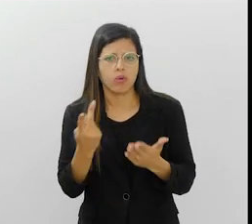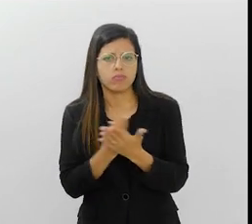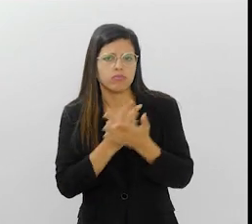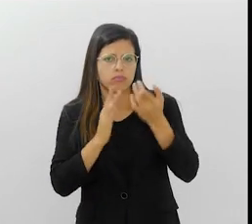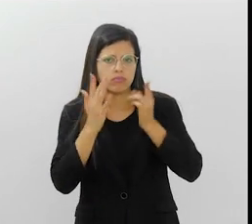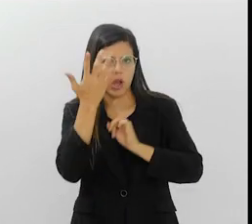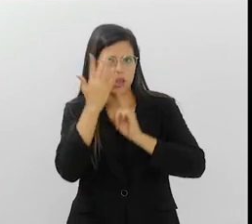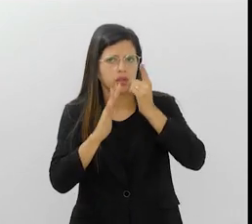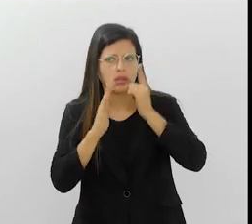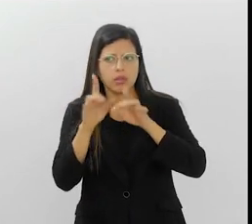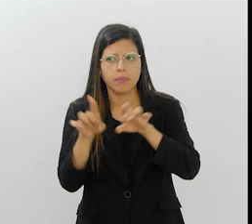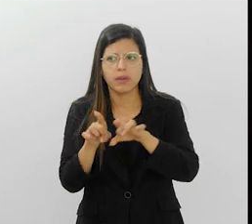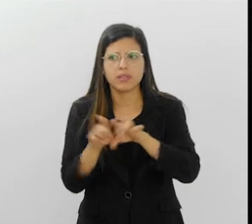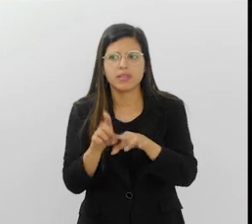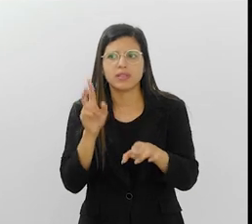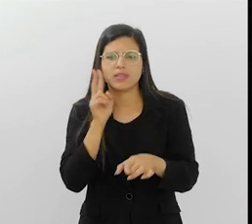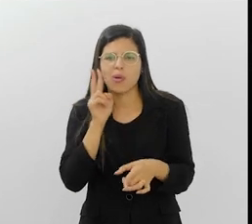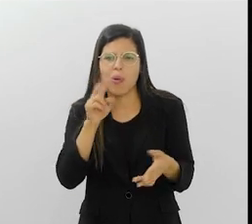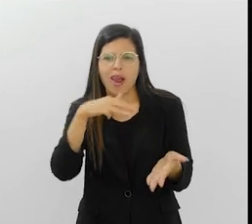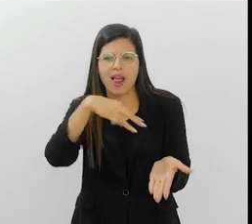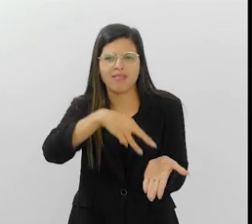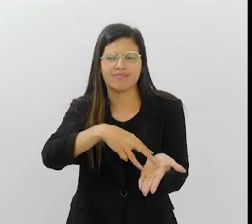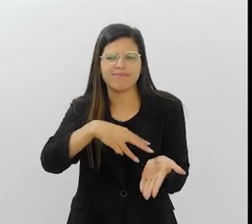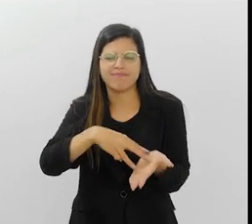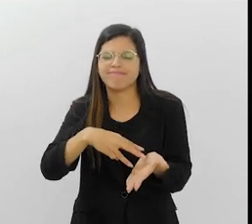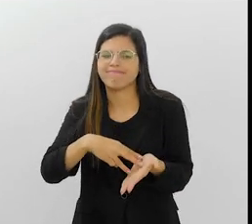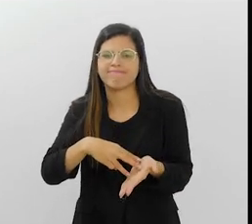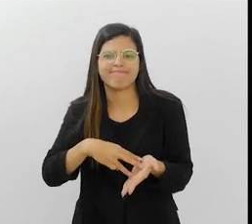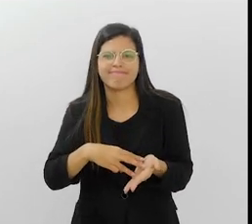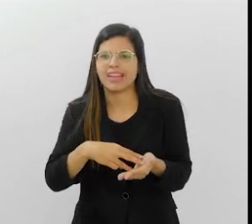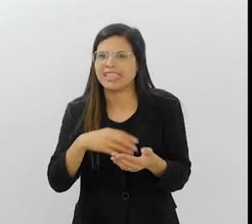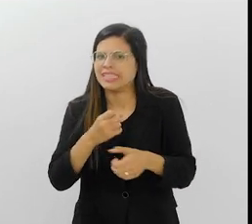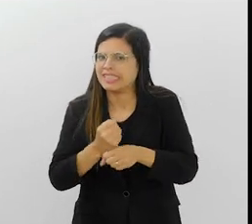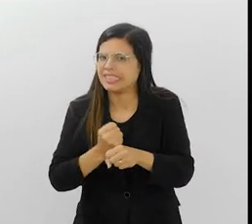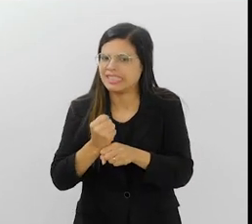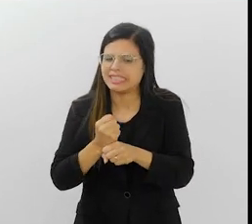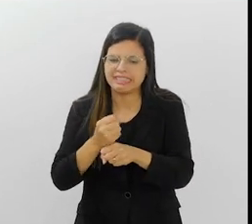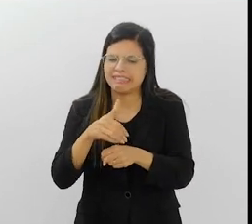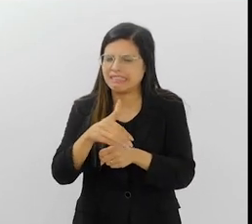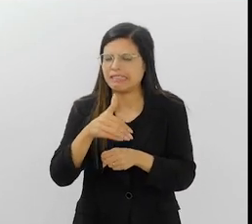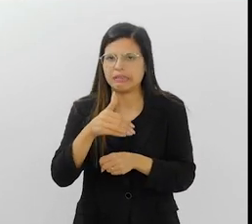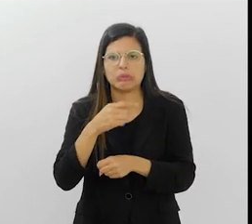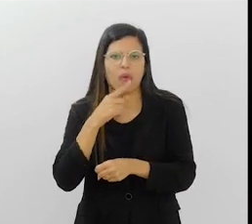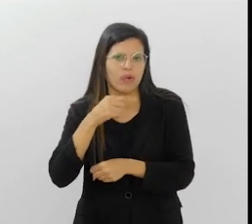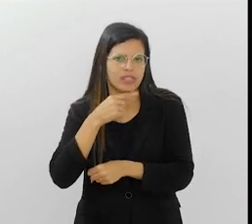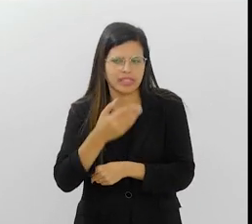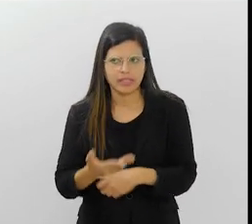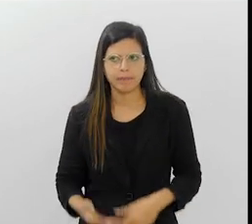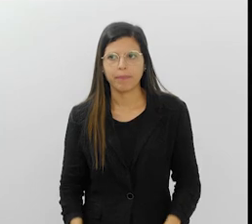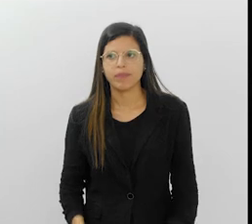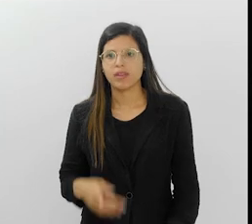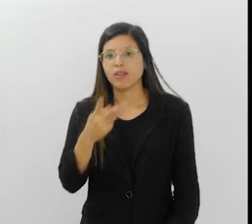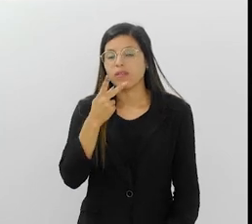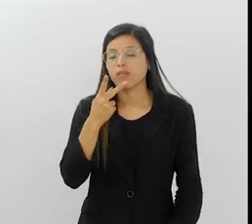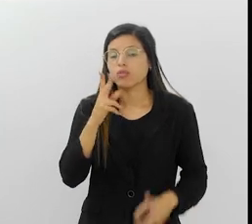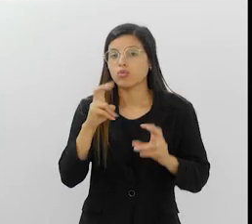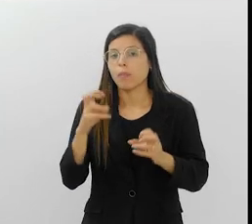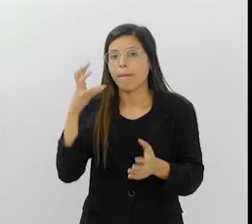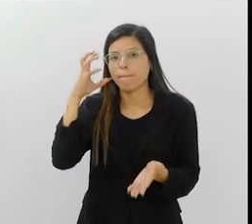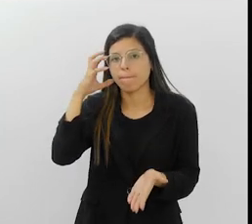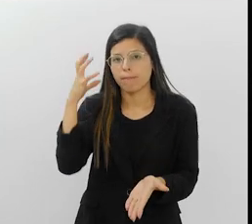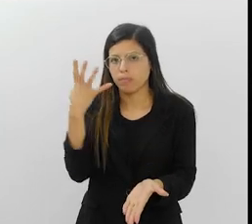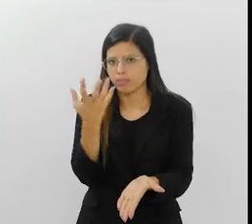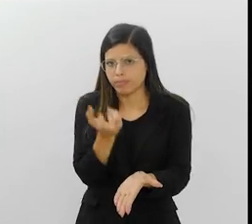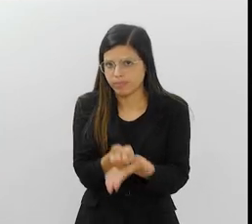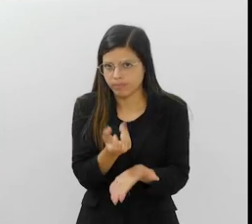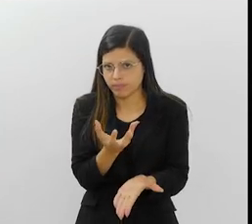com carnavalistas também, né? Você olha na vida e fala, ih, não vai dar para mim esse ano. Paulo, fala um pouco rapidamente do seu podcast,